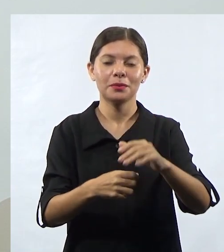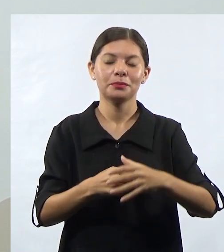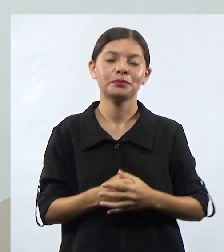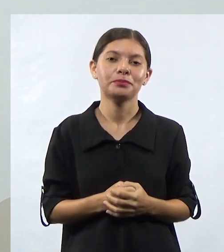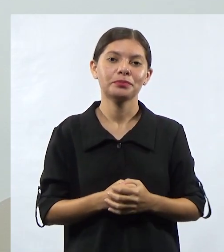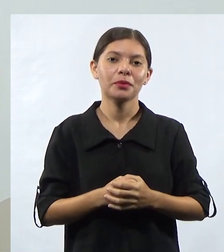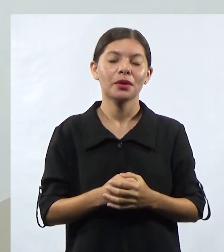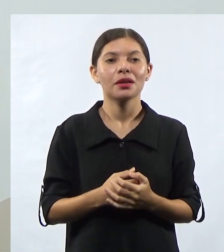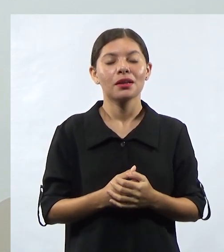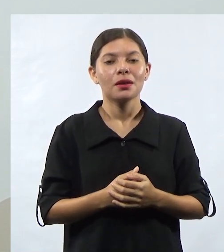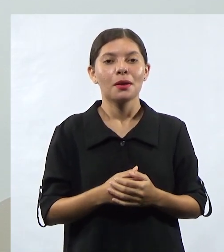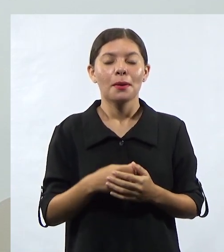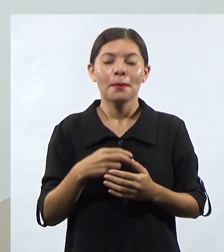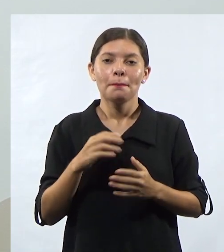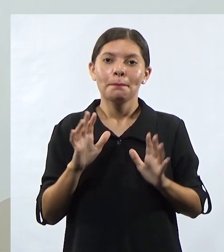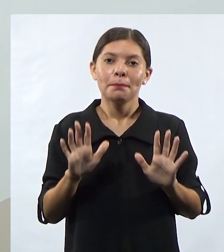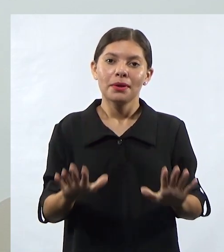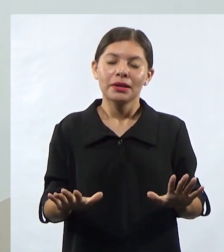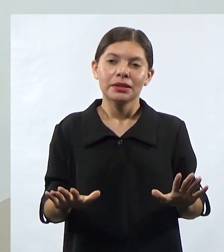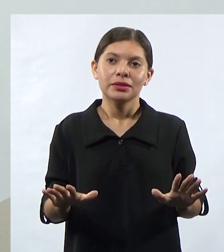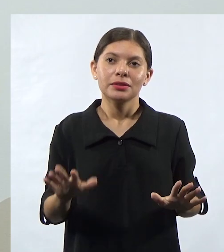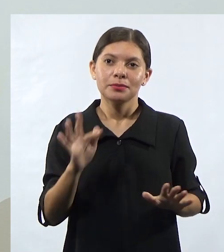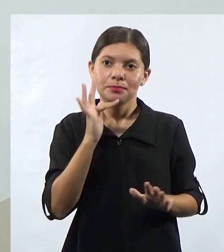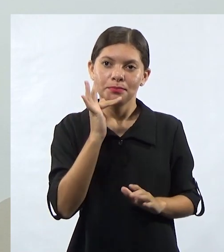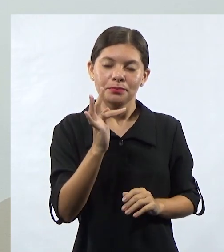eu vou falar sobre